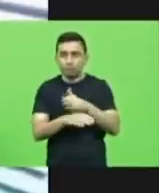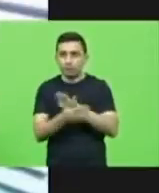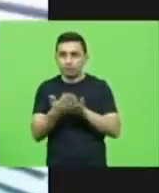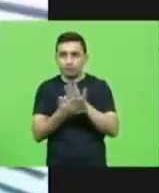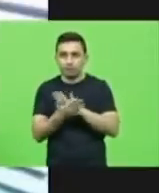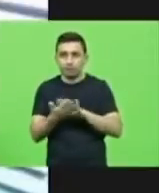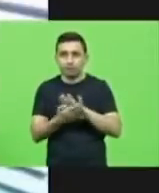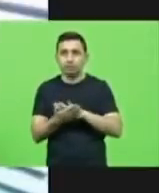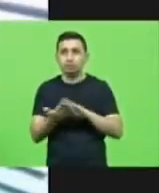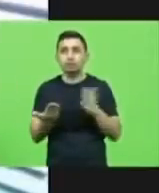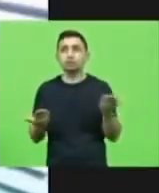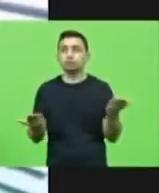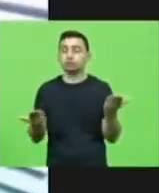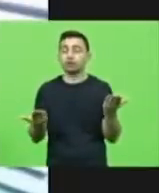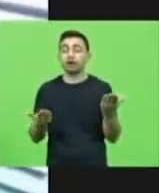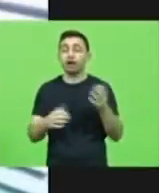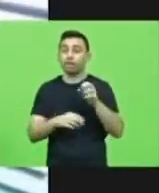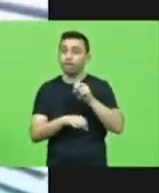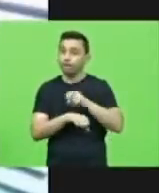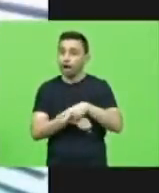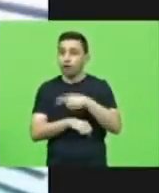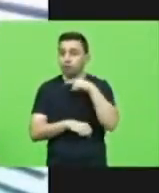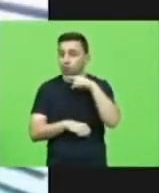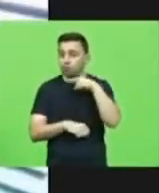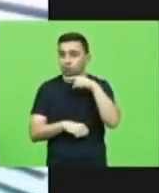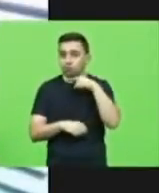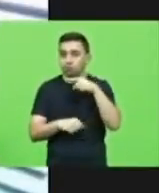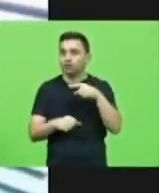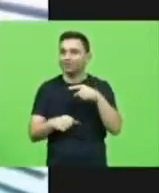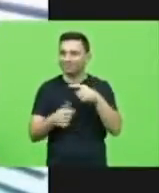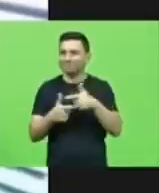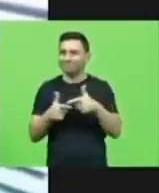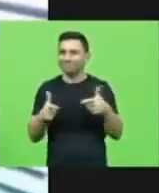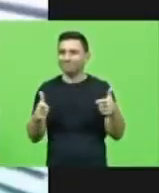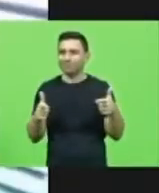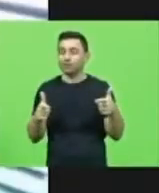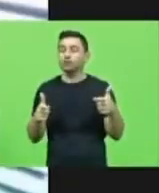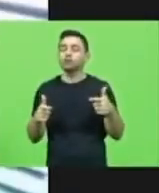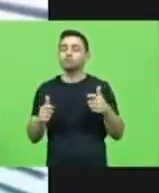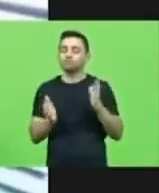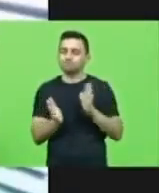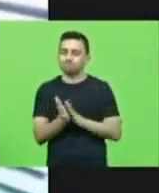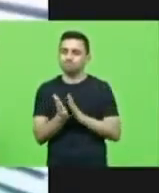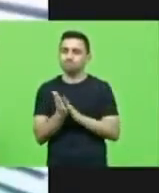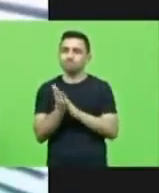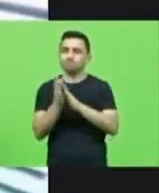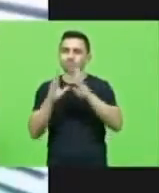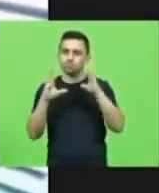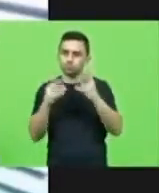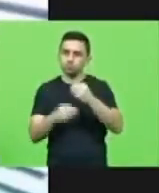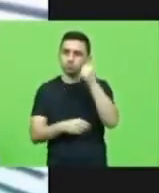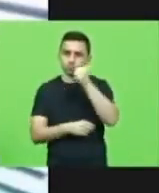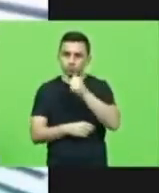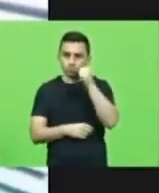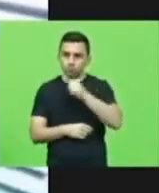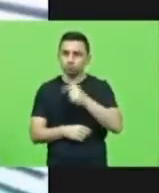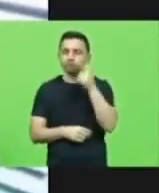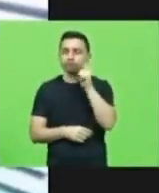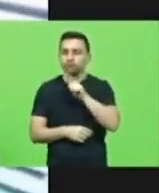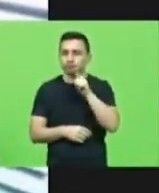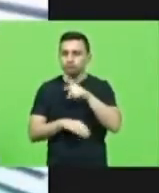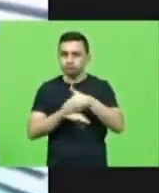esses quadros, essas vagas não vão ser preenchidas. Então, muito importante isso, parabenizo a todas as mulheres que de alguma forma